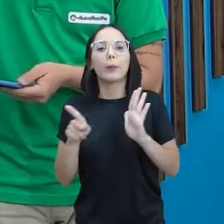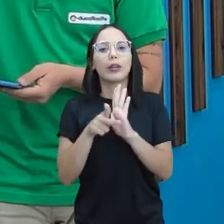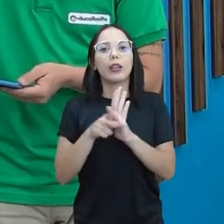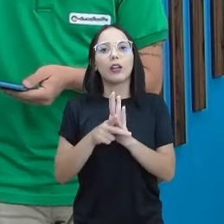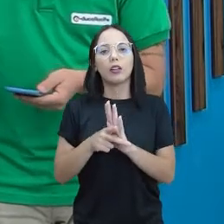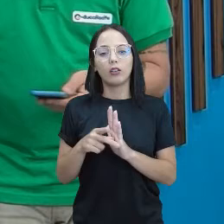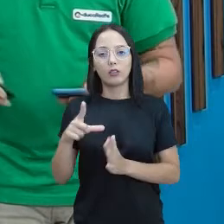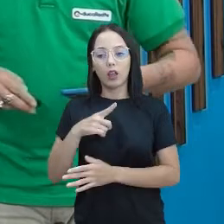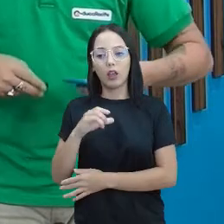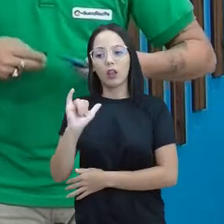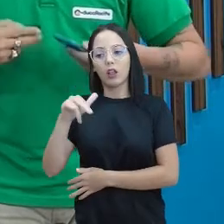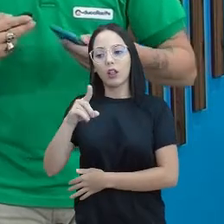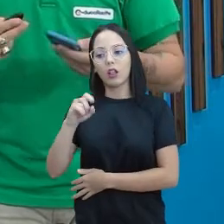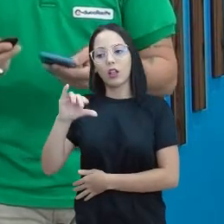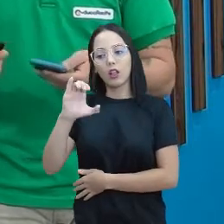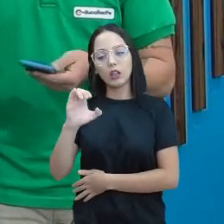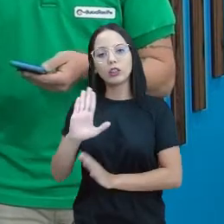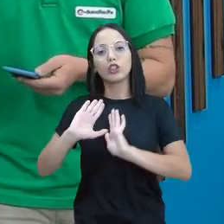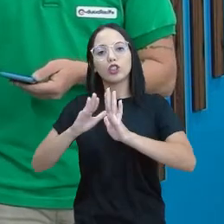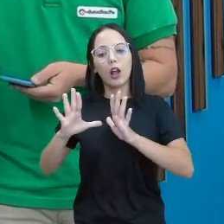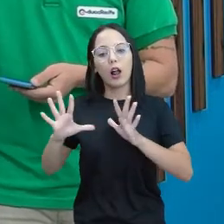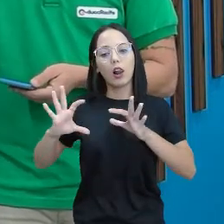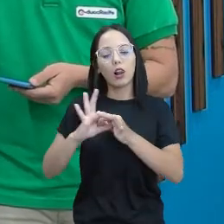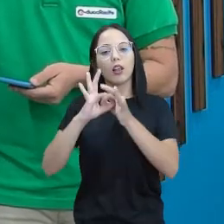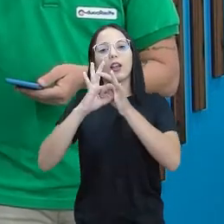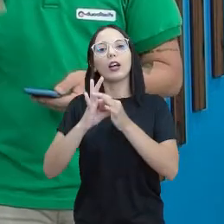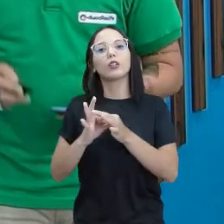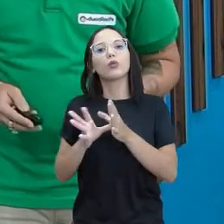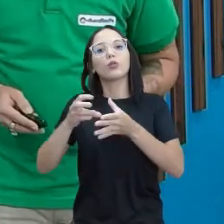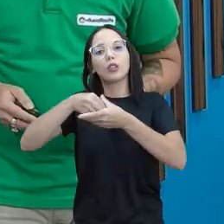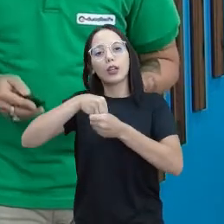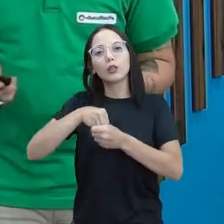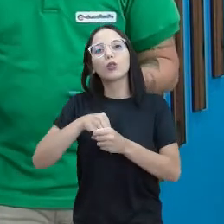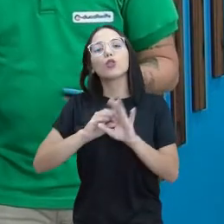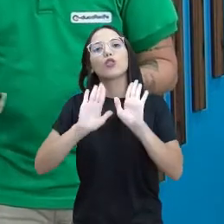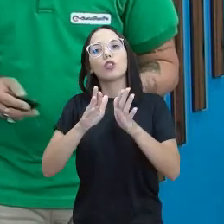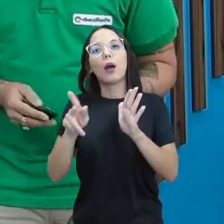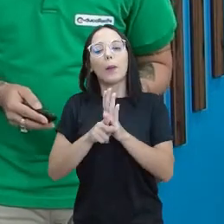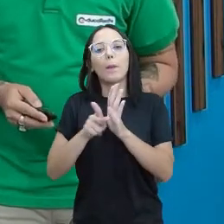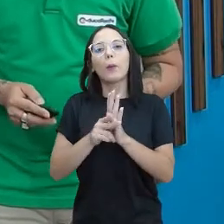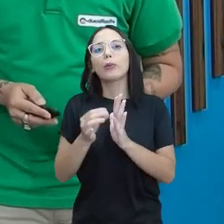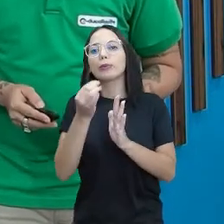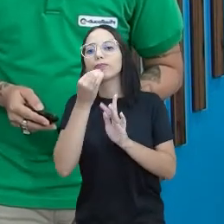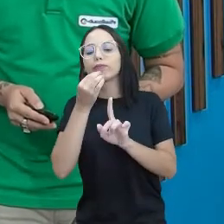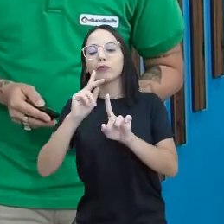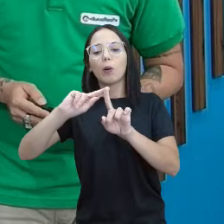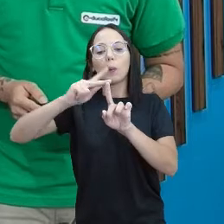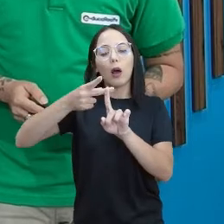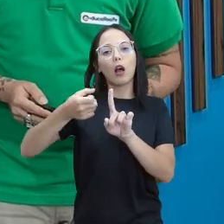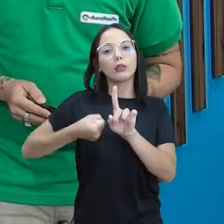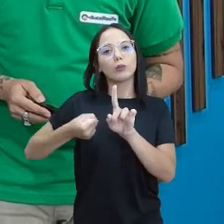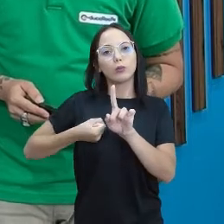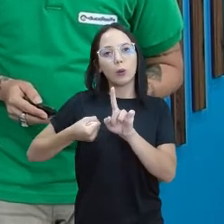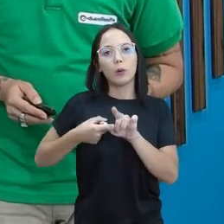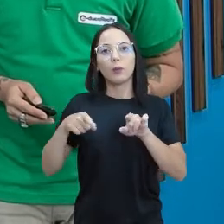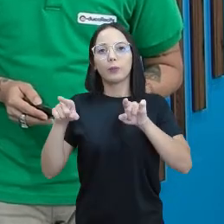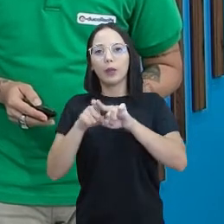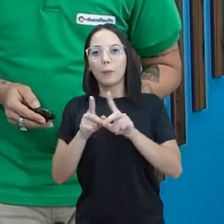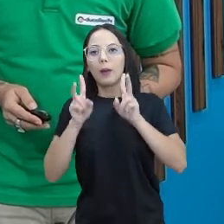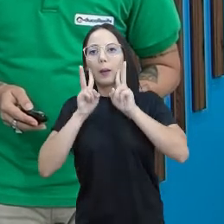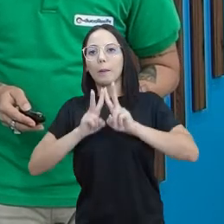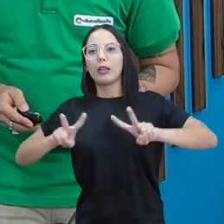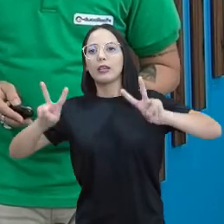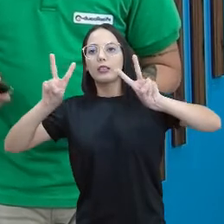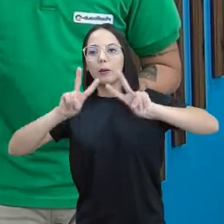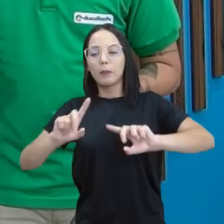elementos índice, ele vai estar intimamente ligado com uma parte do expoente racional. Você vai observar, por